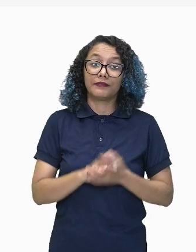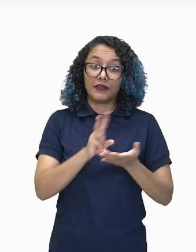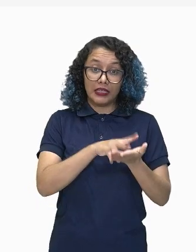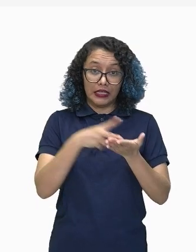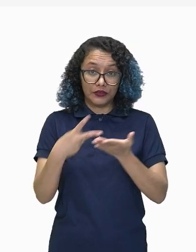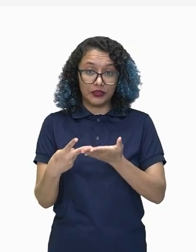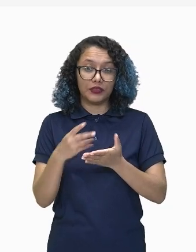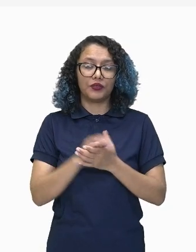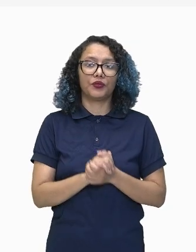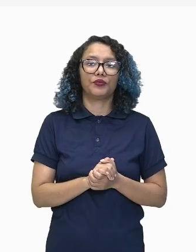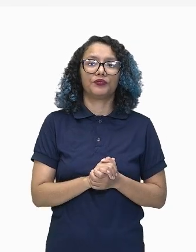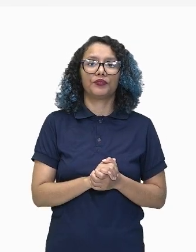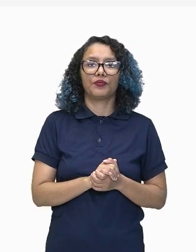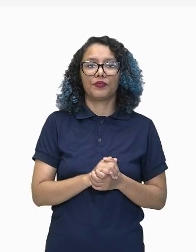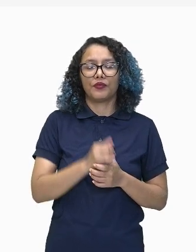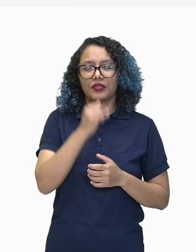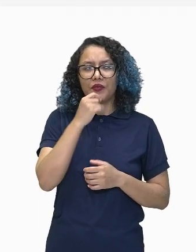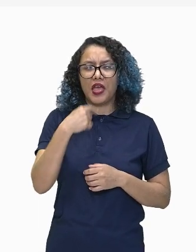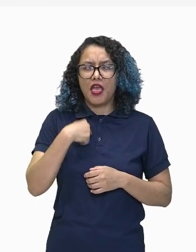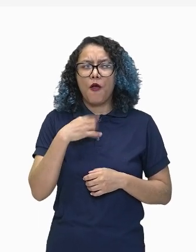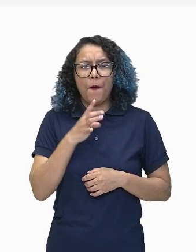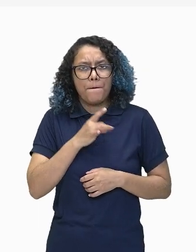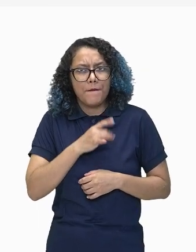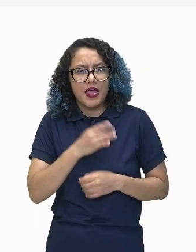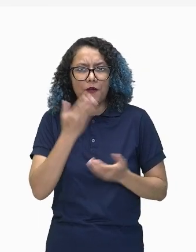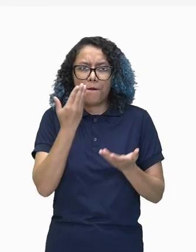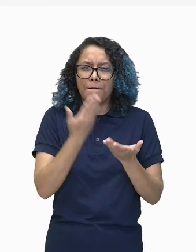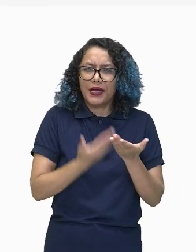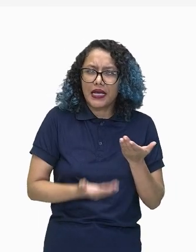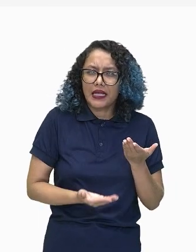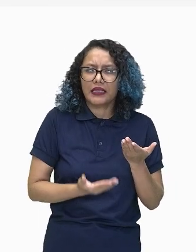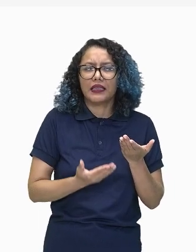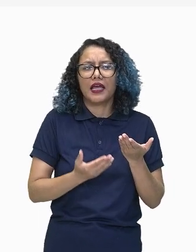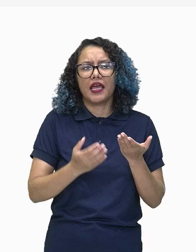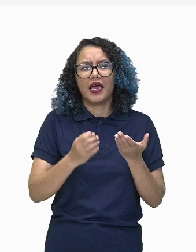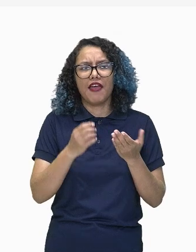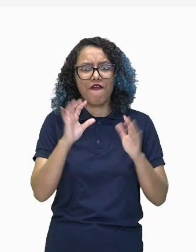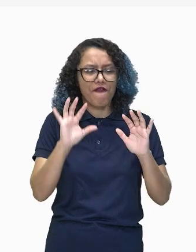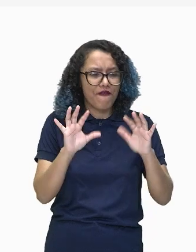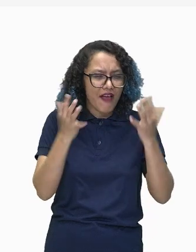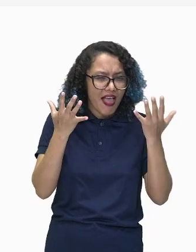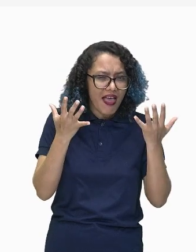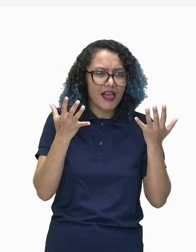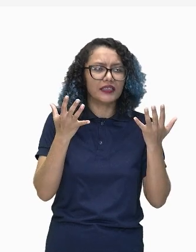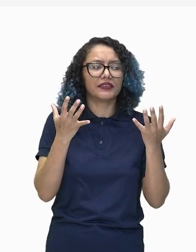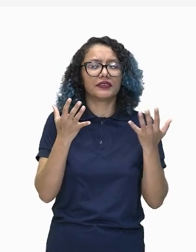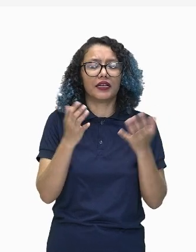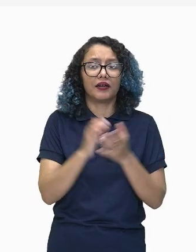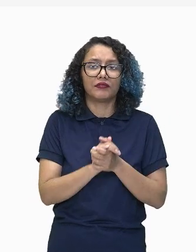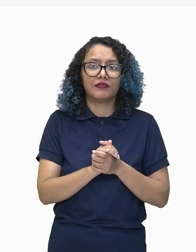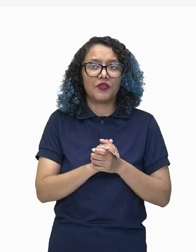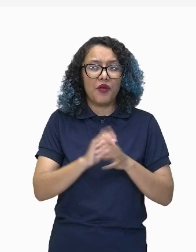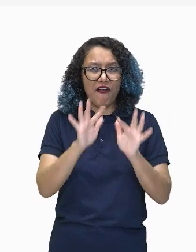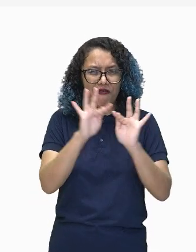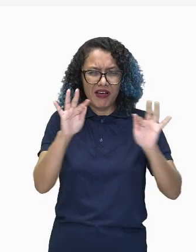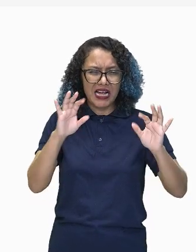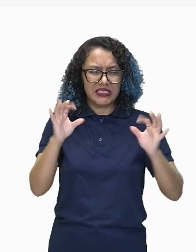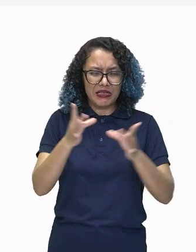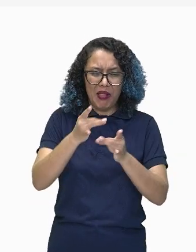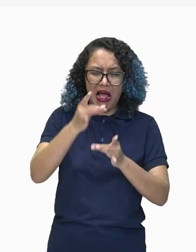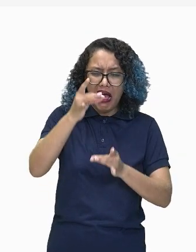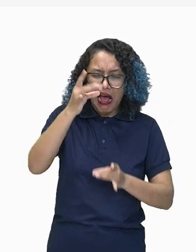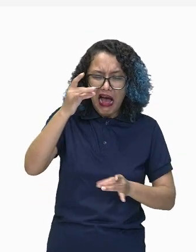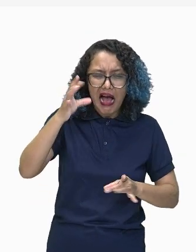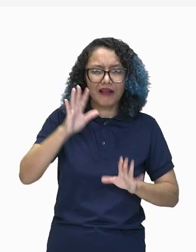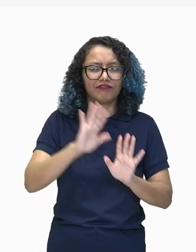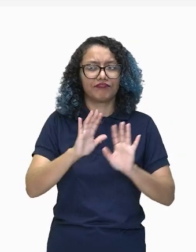ao invés de eu dizer medo de perder ou medo de estar perdendo essa festa, usar uma frase grande,